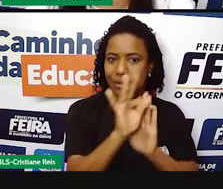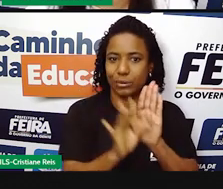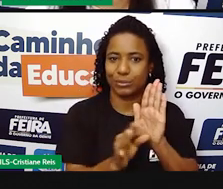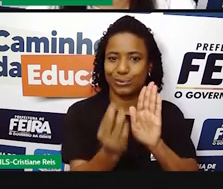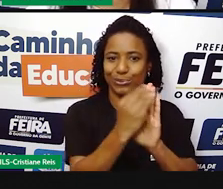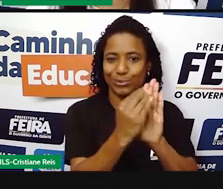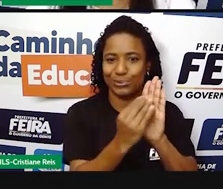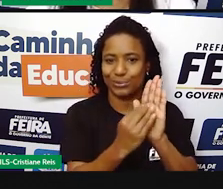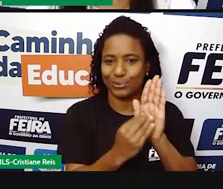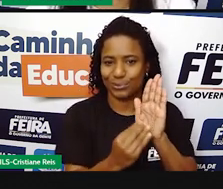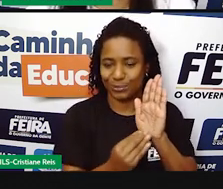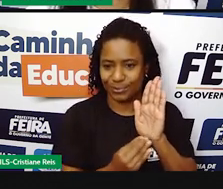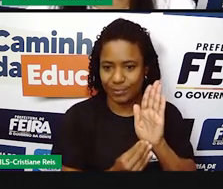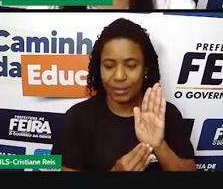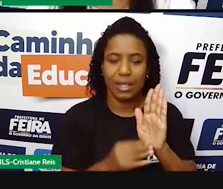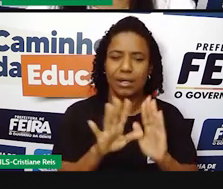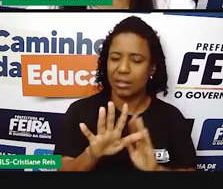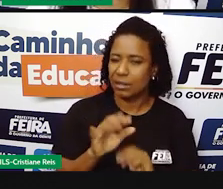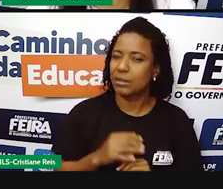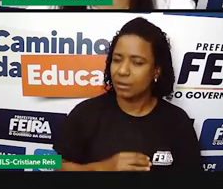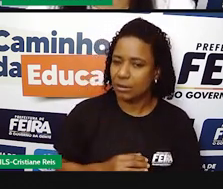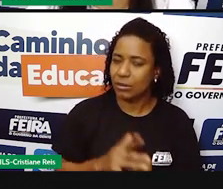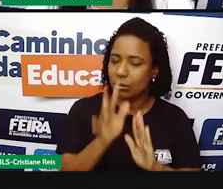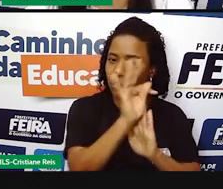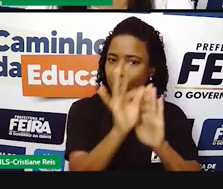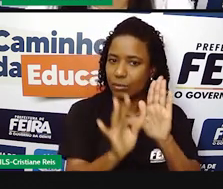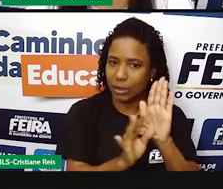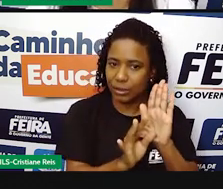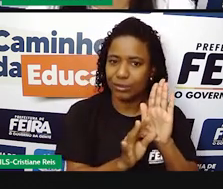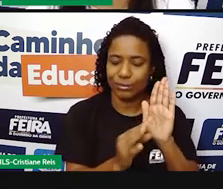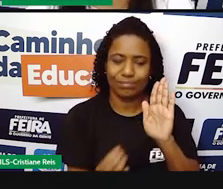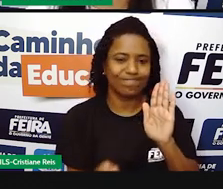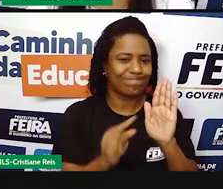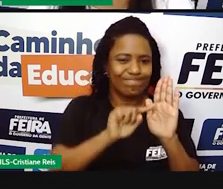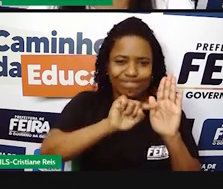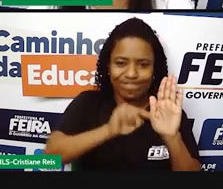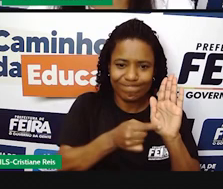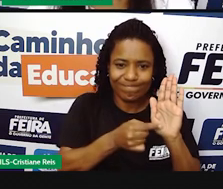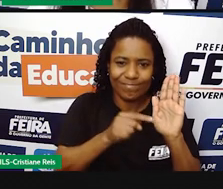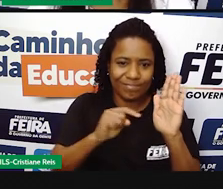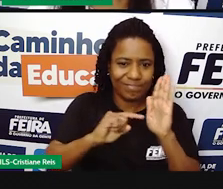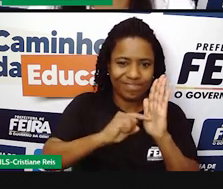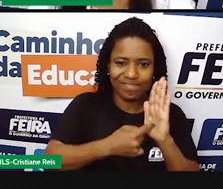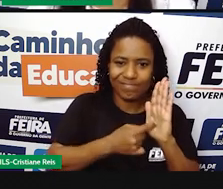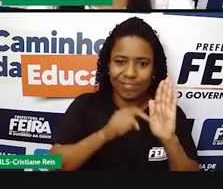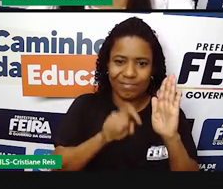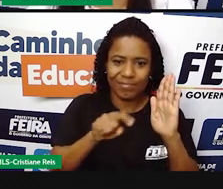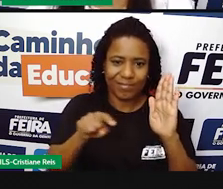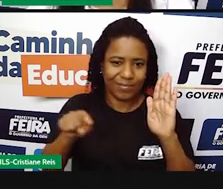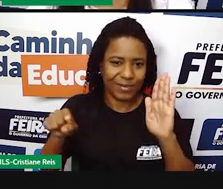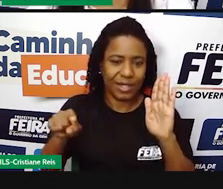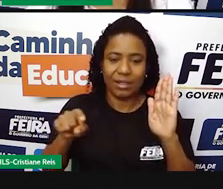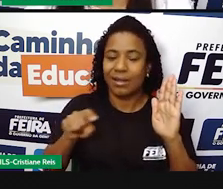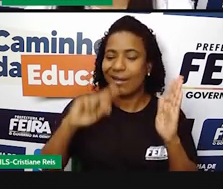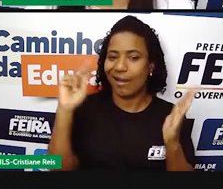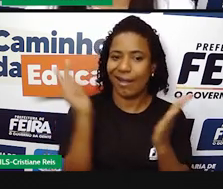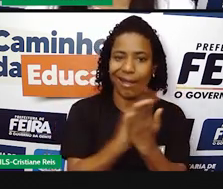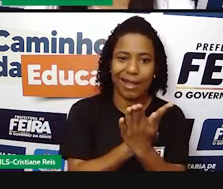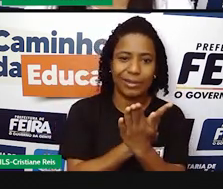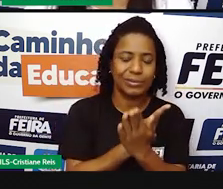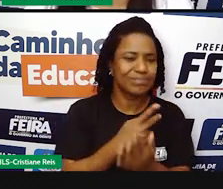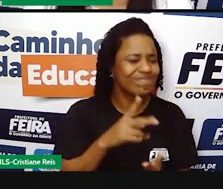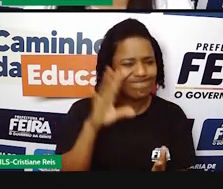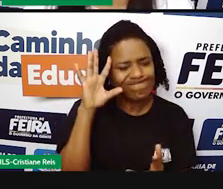O texto mal pontuado se torna ininteligível. Não é possível compreender as ideias